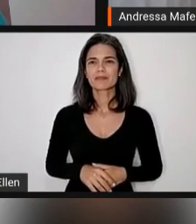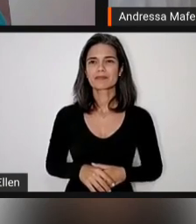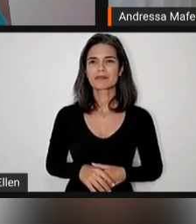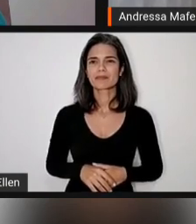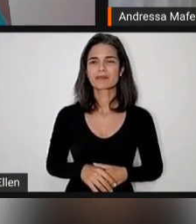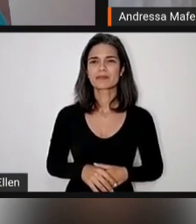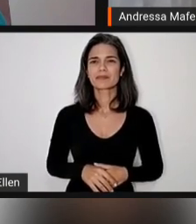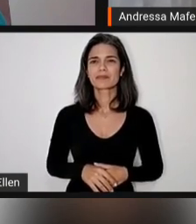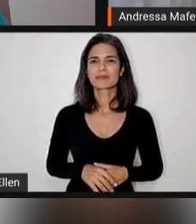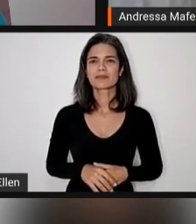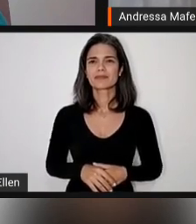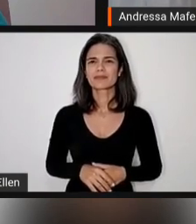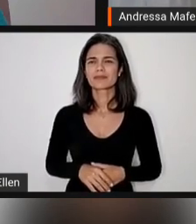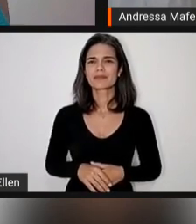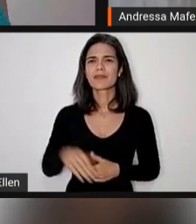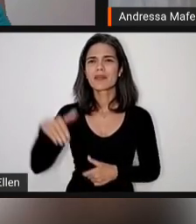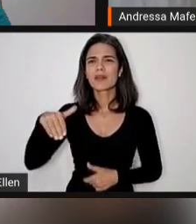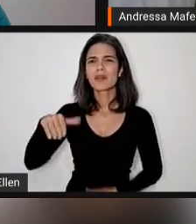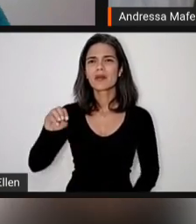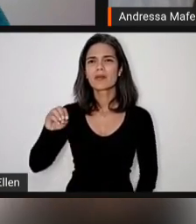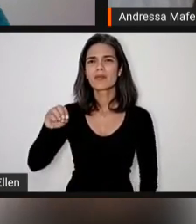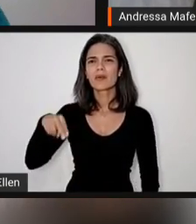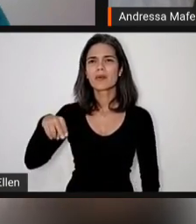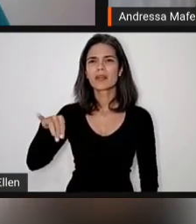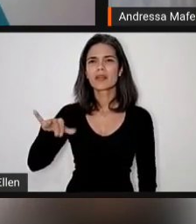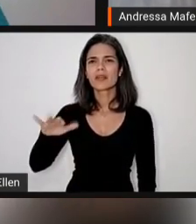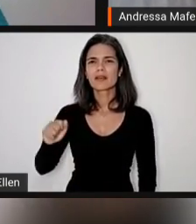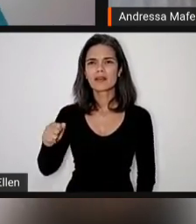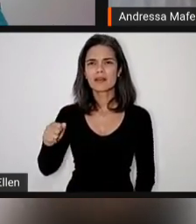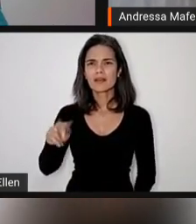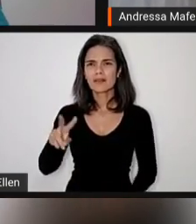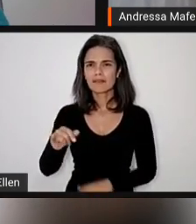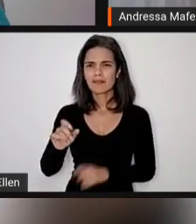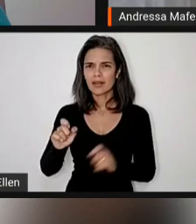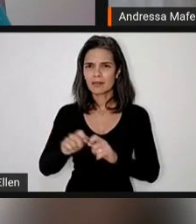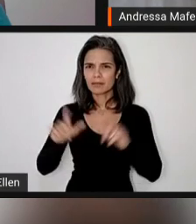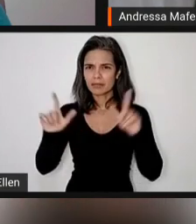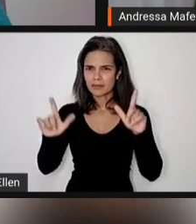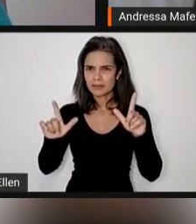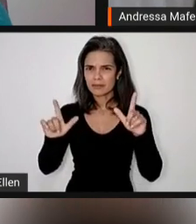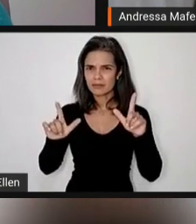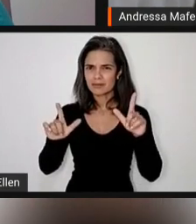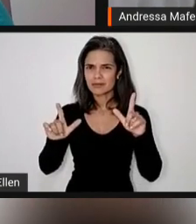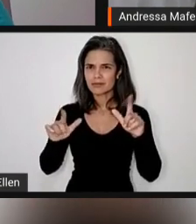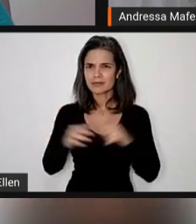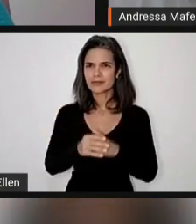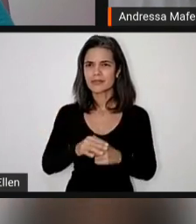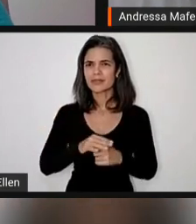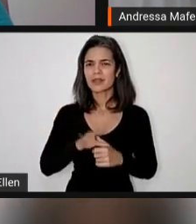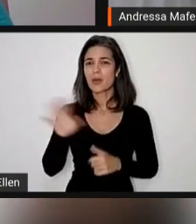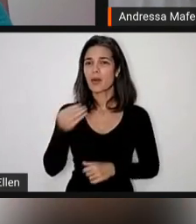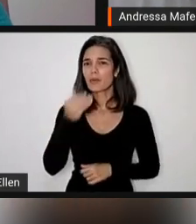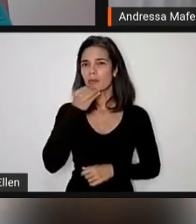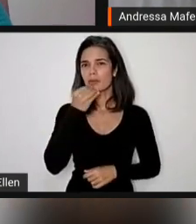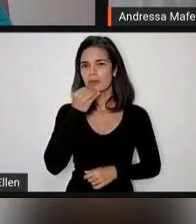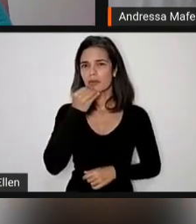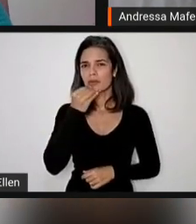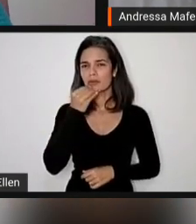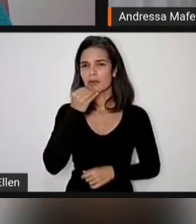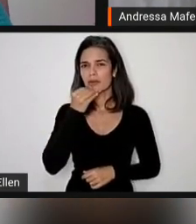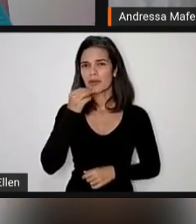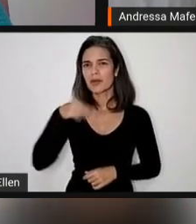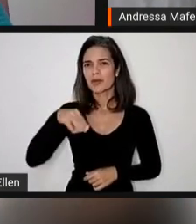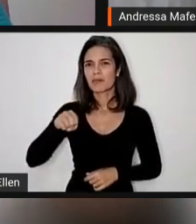Mônica vai entrar para finalizar. Então, aproveitando, né, enquanto a Mônica não